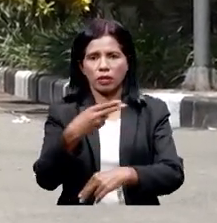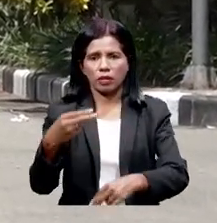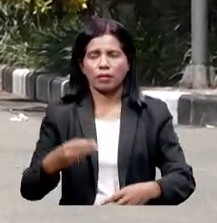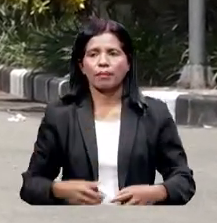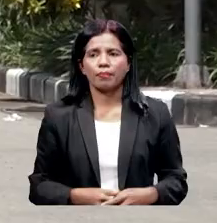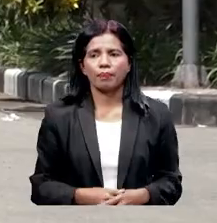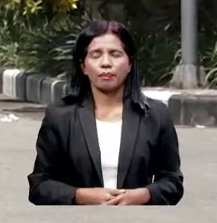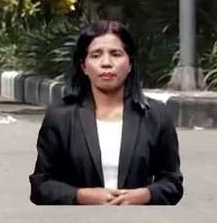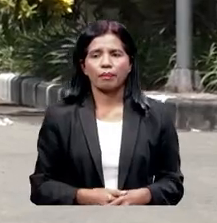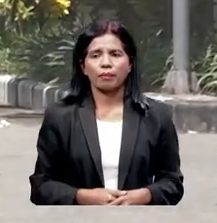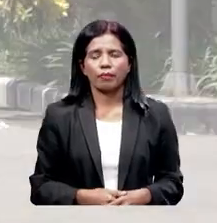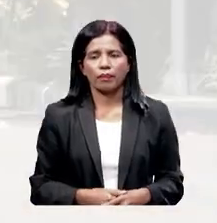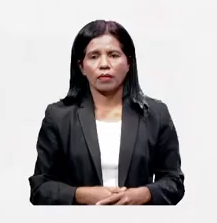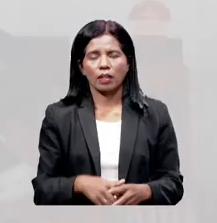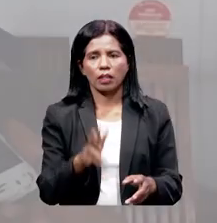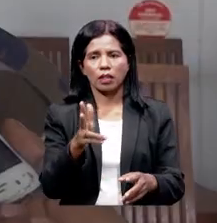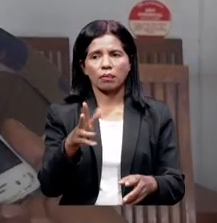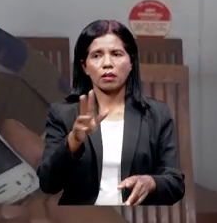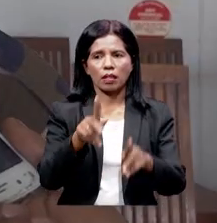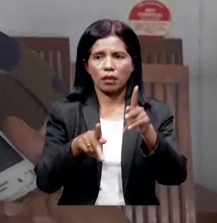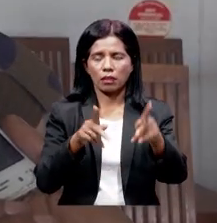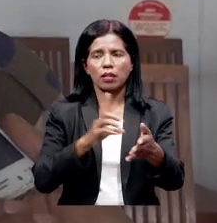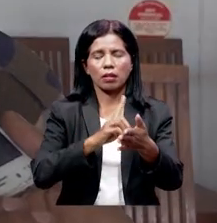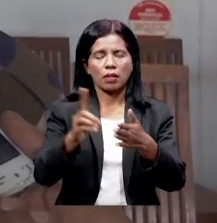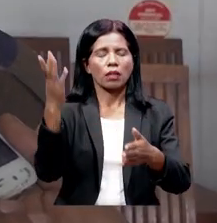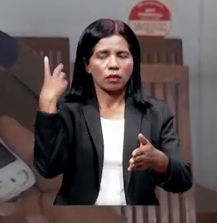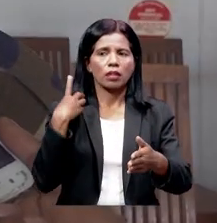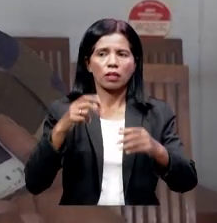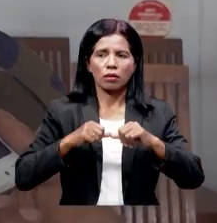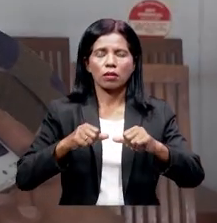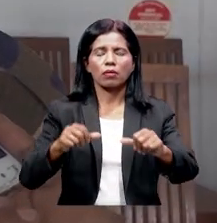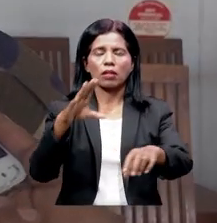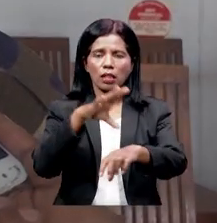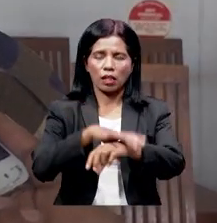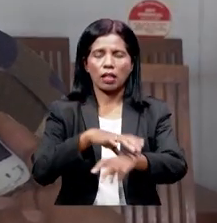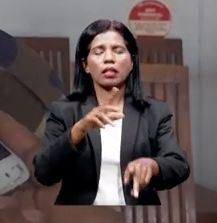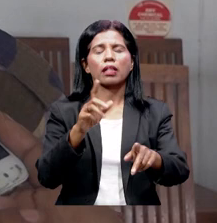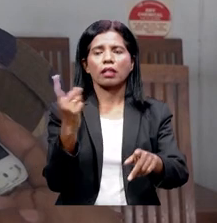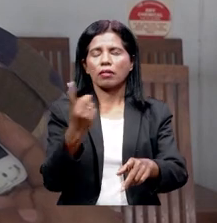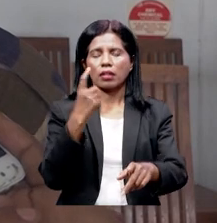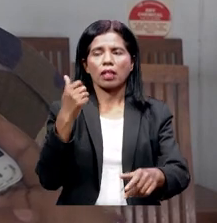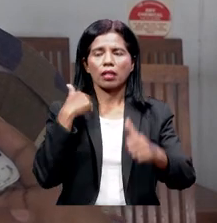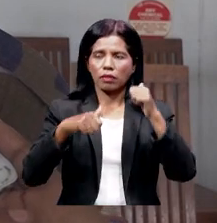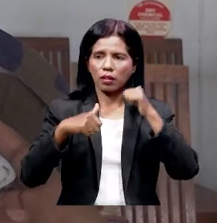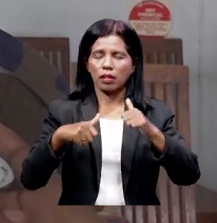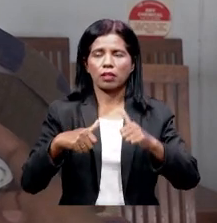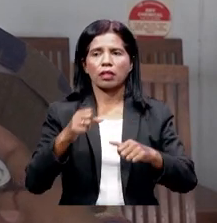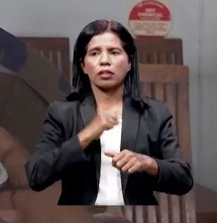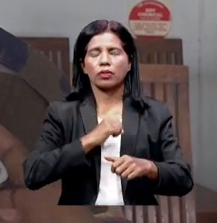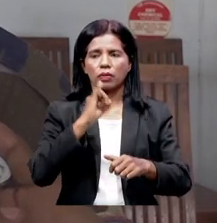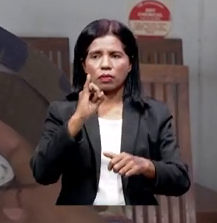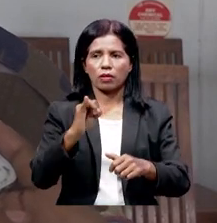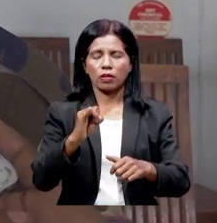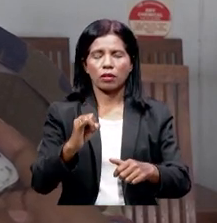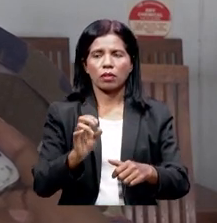Está na 34 pessoas, mas está bem, semana com o Cunha, continua a cair, não tem atividade ilegal, né, Sandra? E a sua, será cair